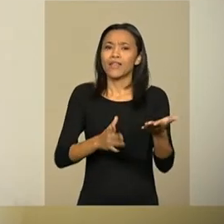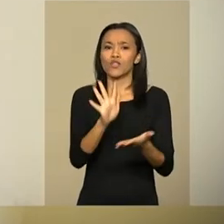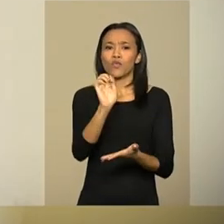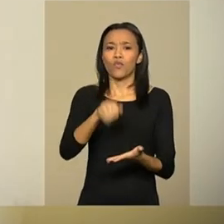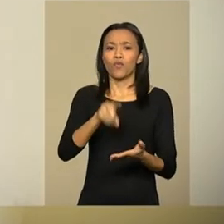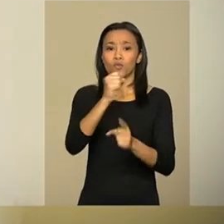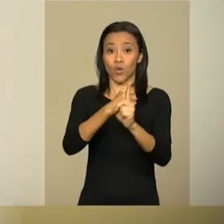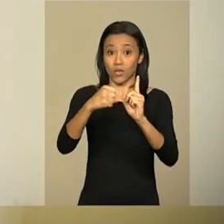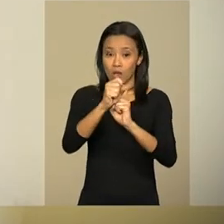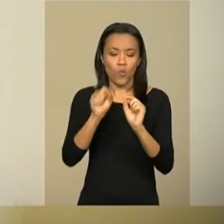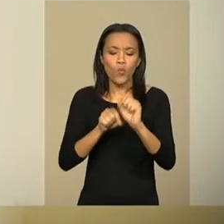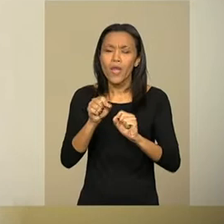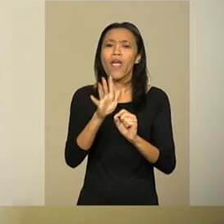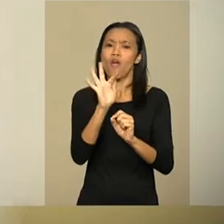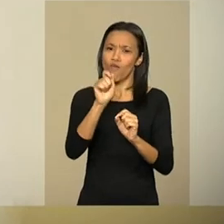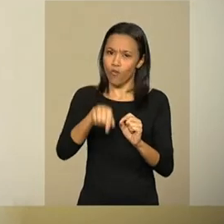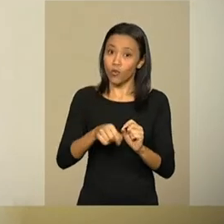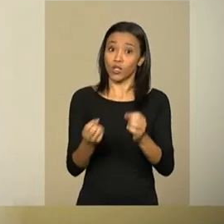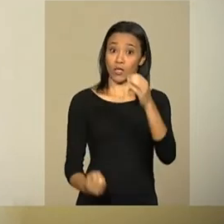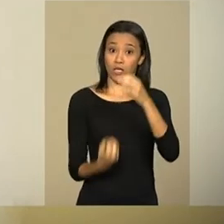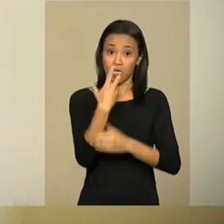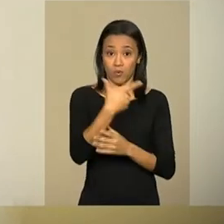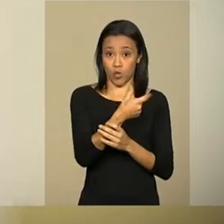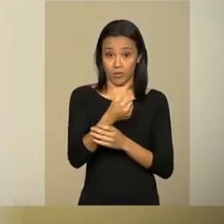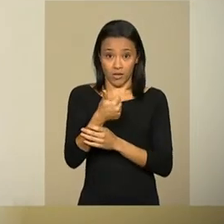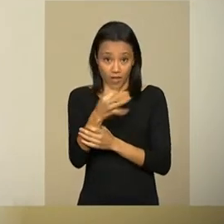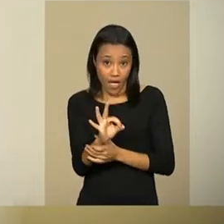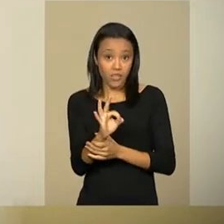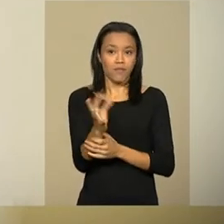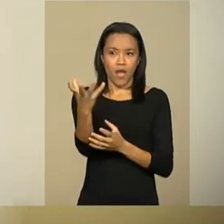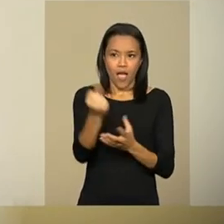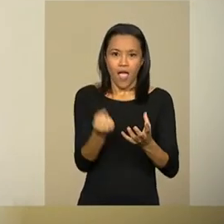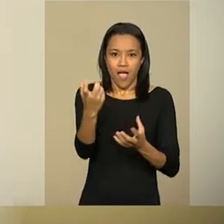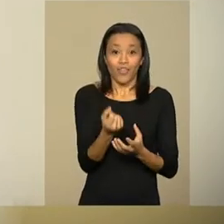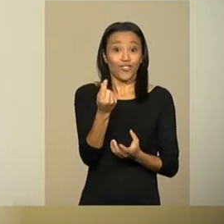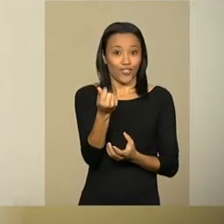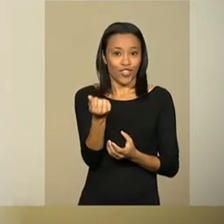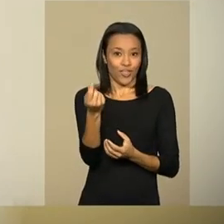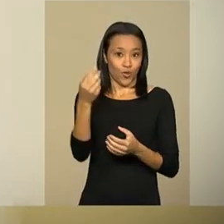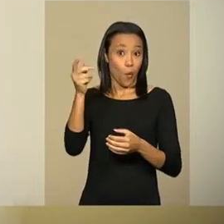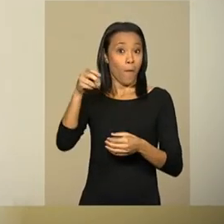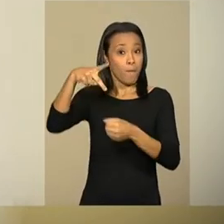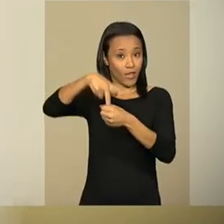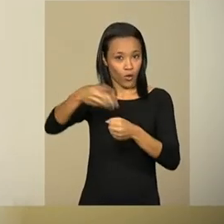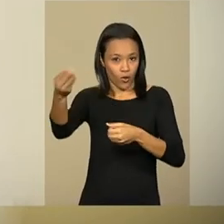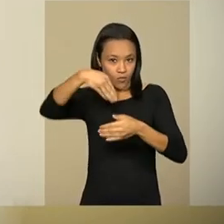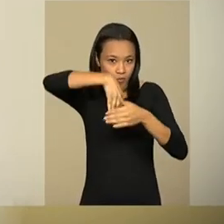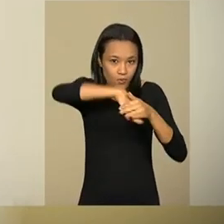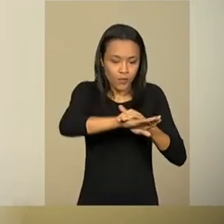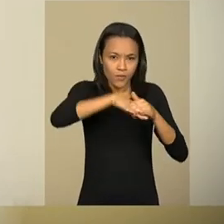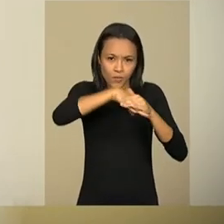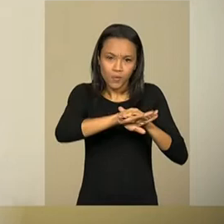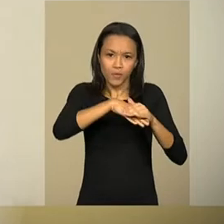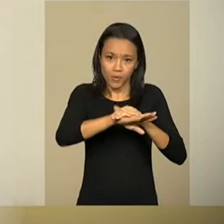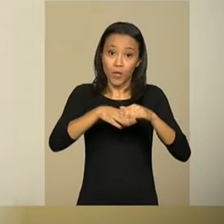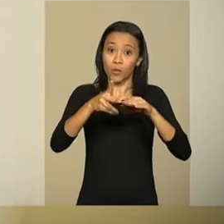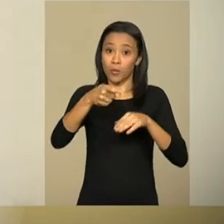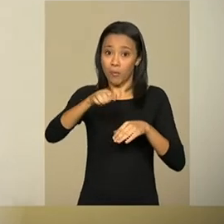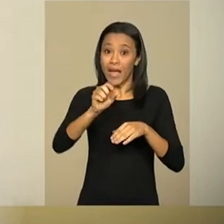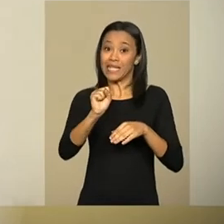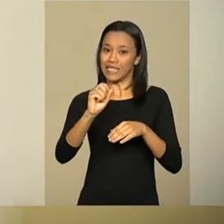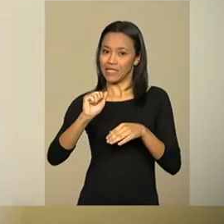um fundo Que Nós criamos em 2010 para receber os recursos do Petróleo extraídos do pré-sal também